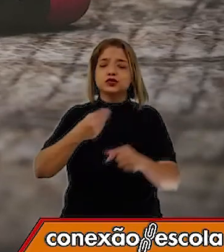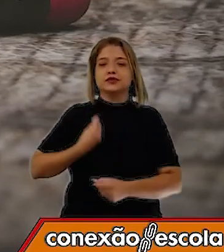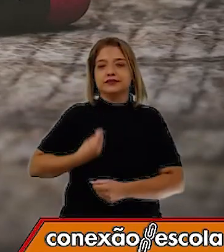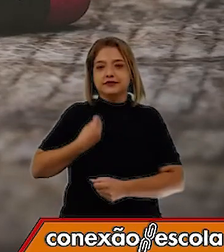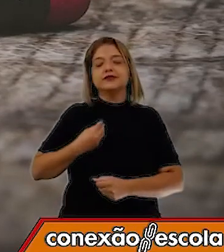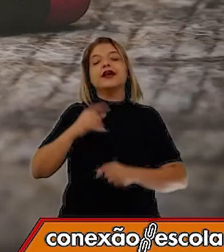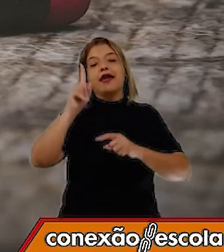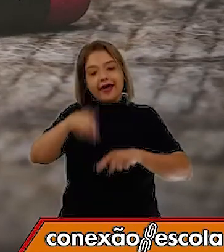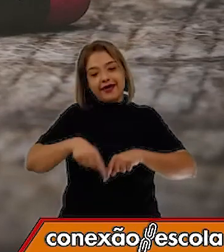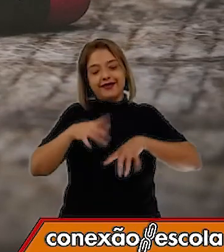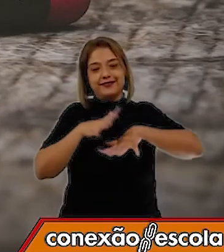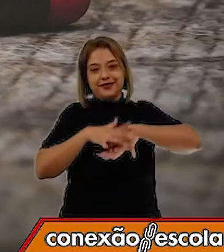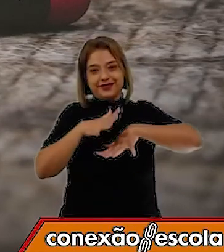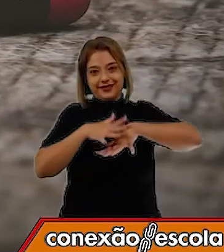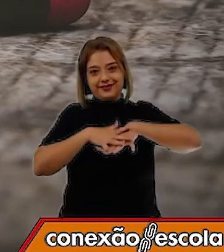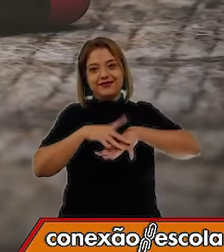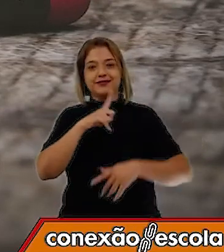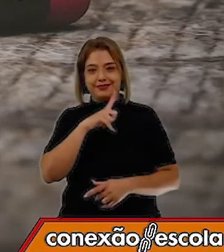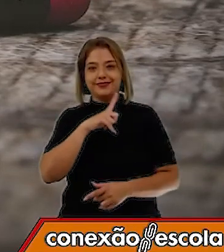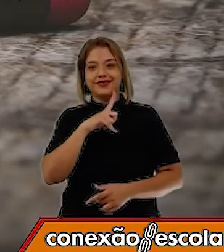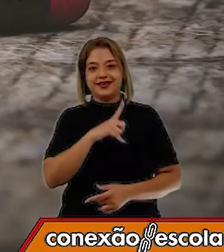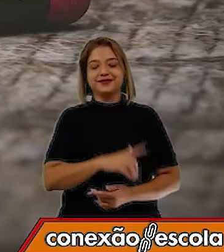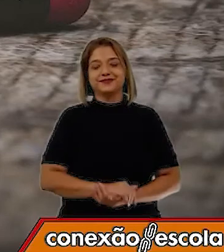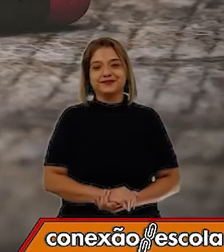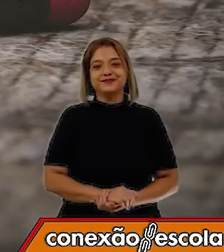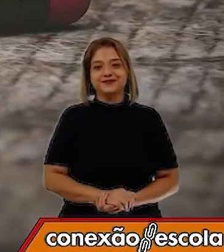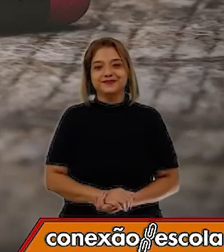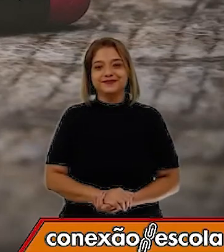vida gira em torno da matemática.